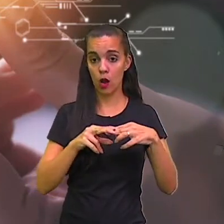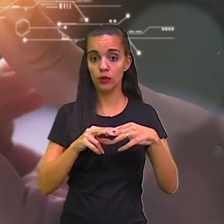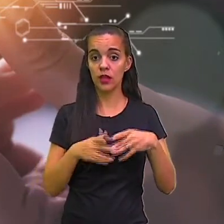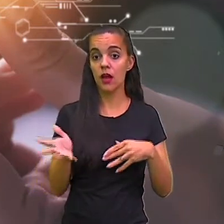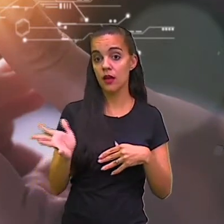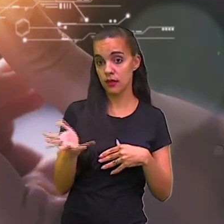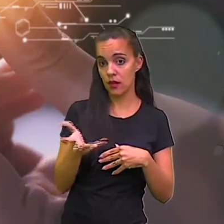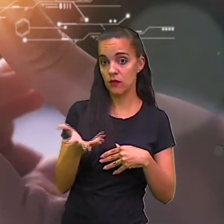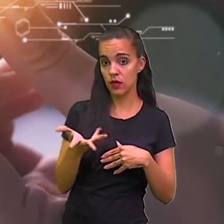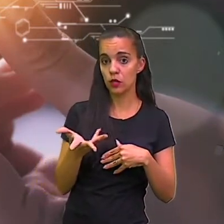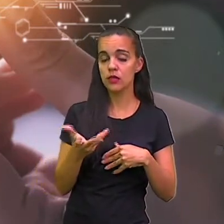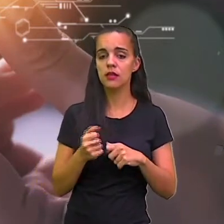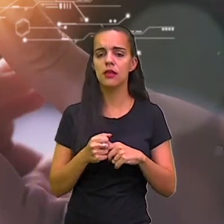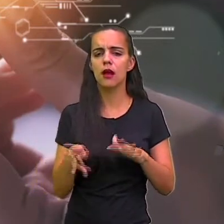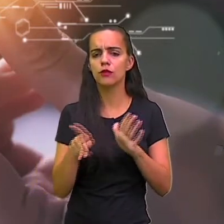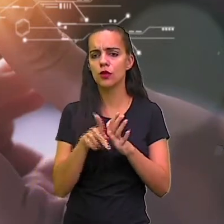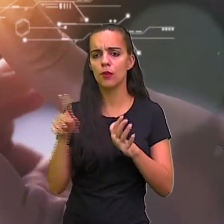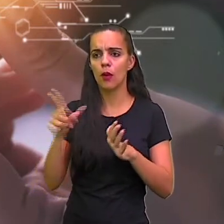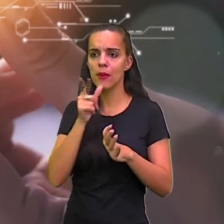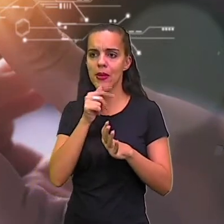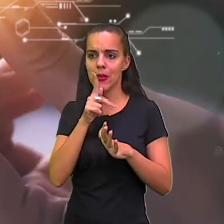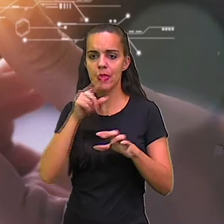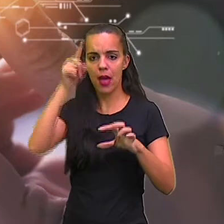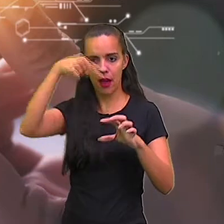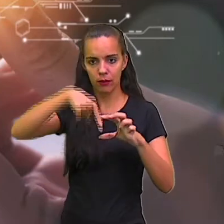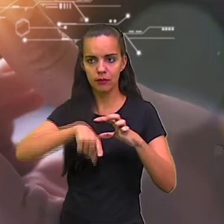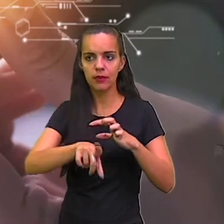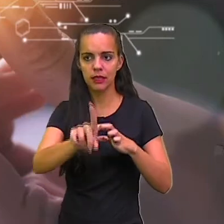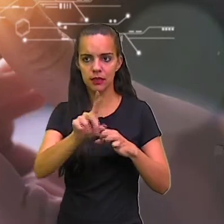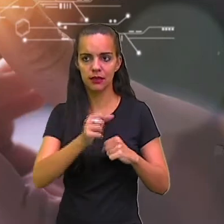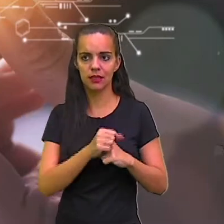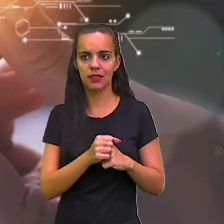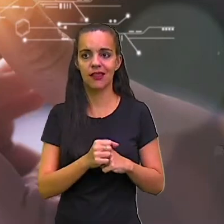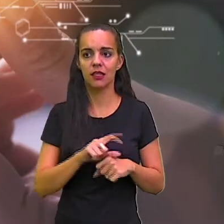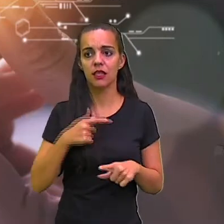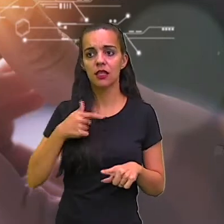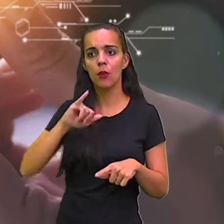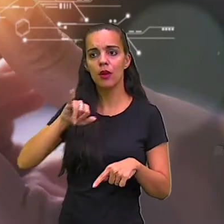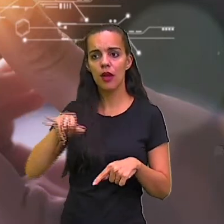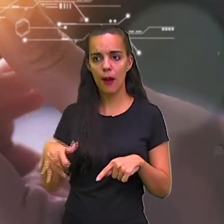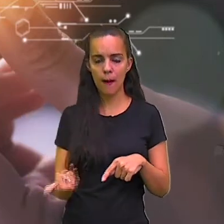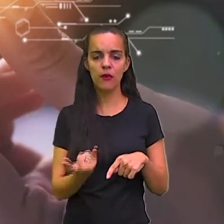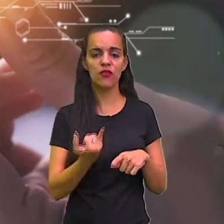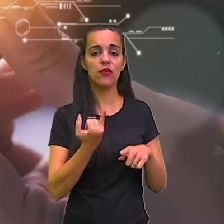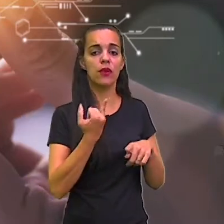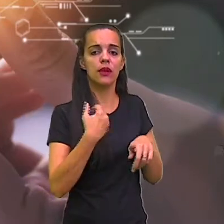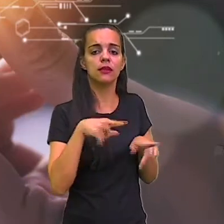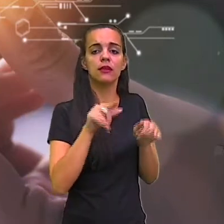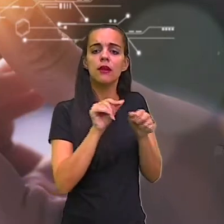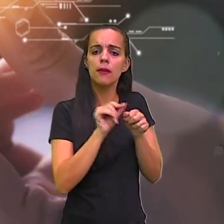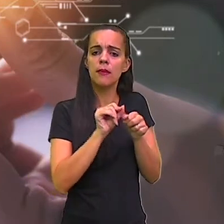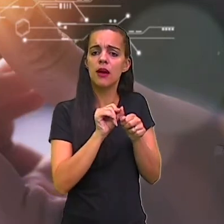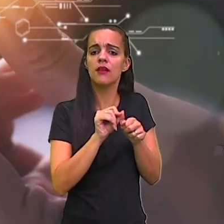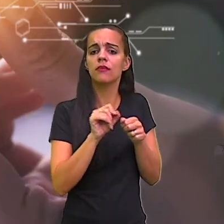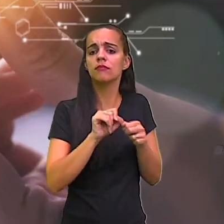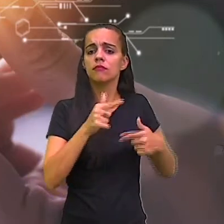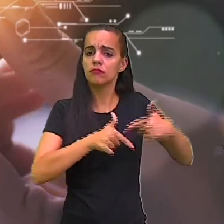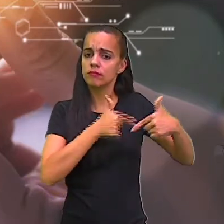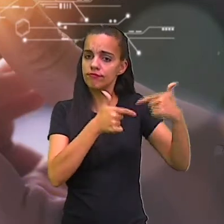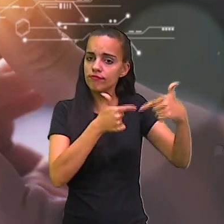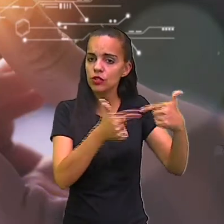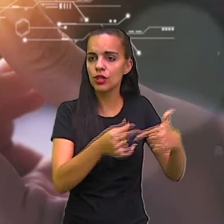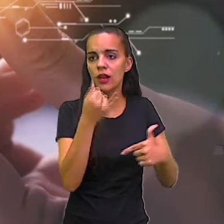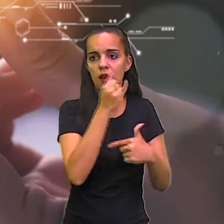d'água então é chamado de energia cinética e aproveitada para gerar a energia elétrica